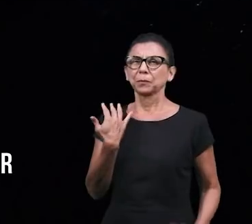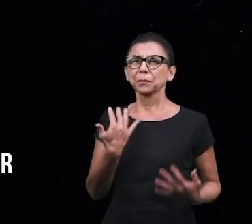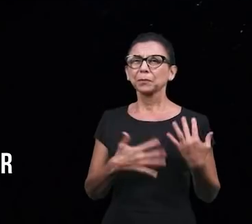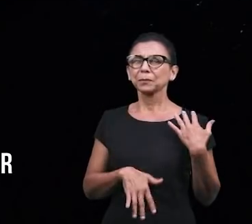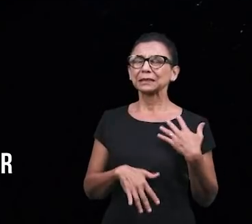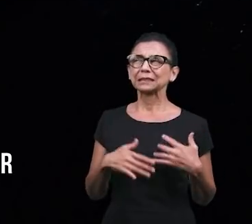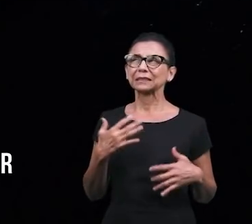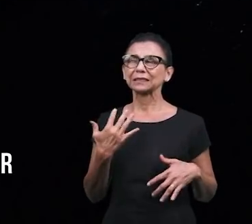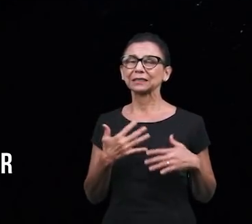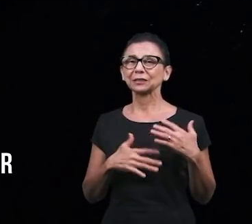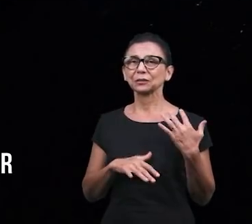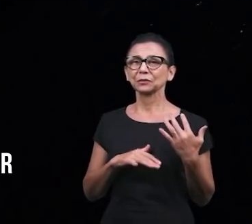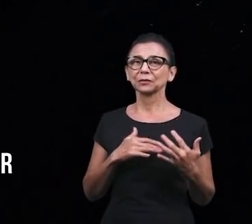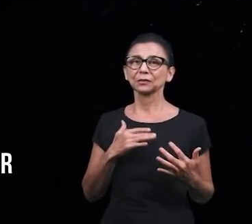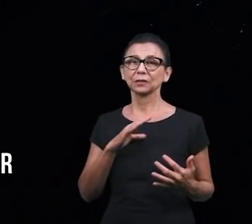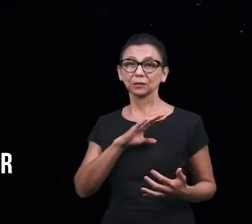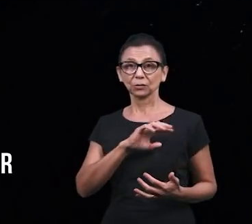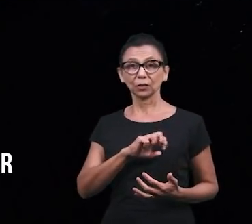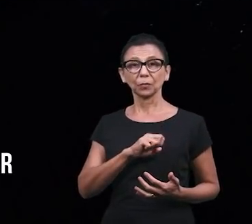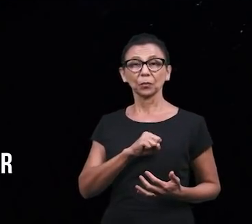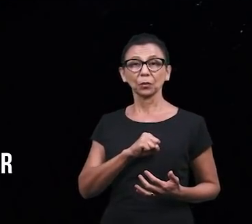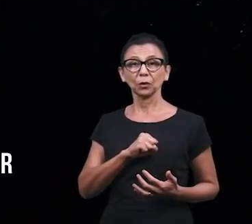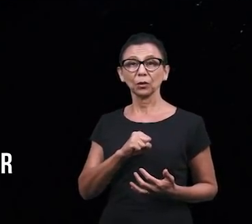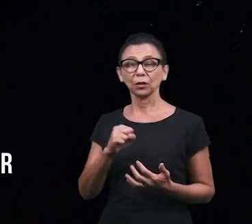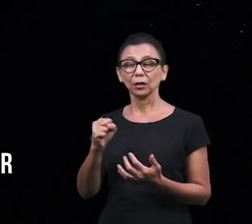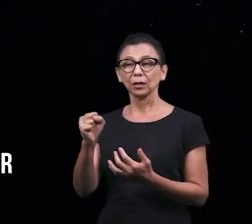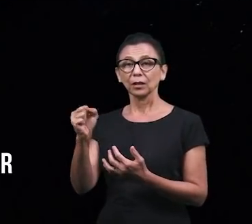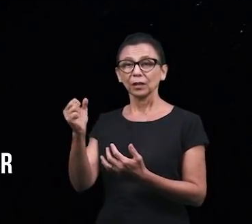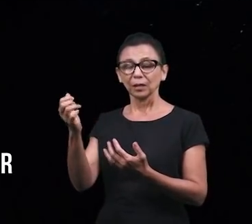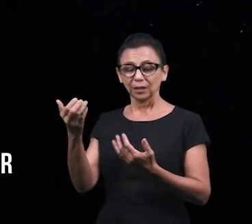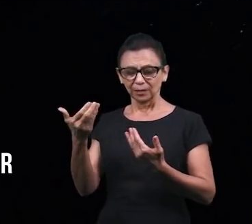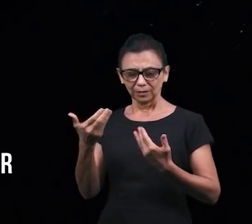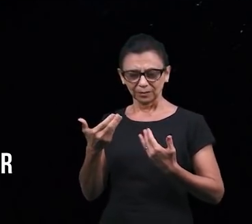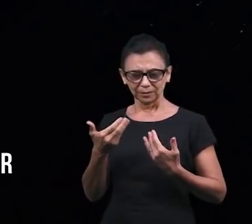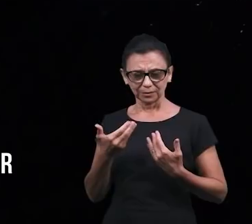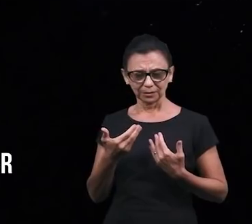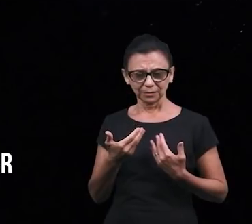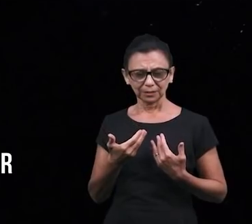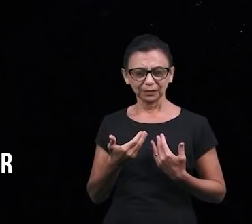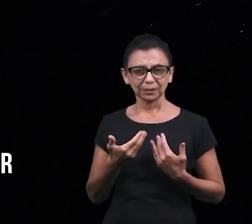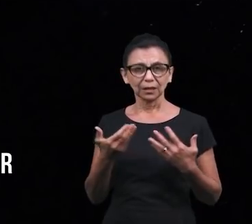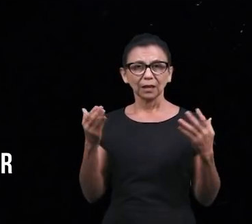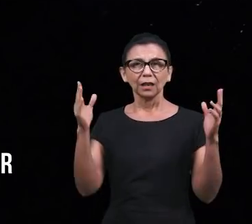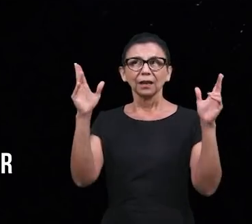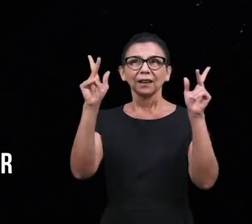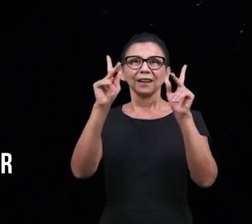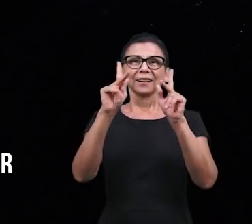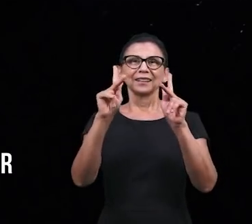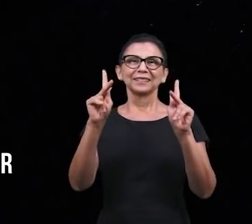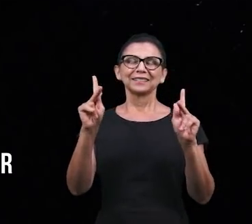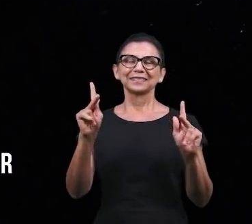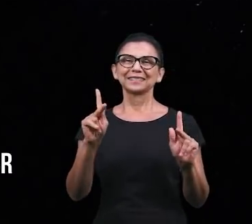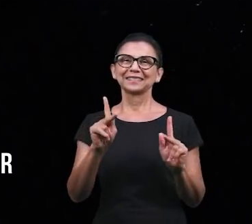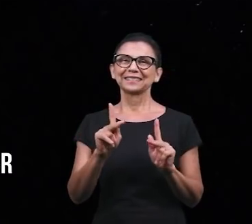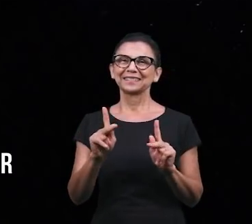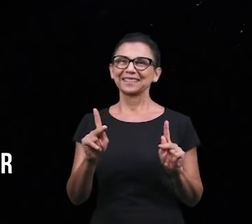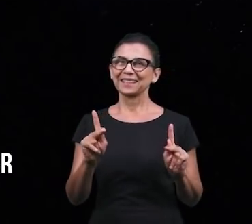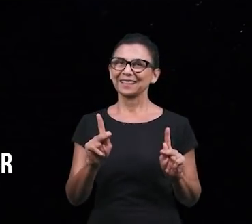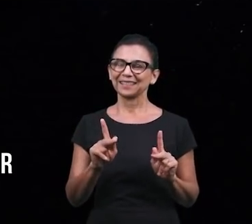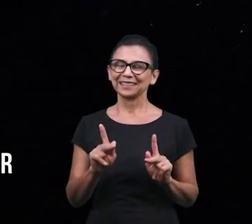coração aflito e o faz alcançar a paz.